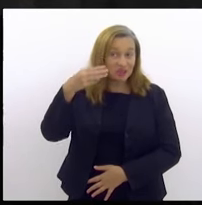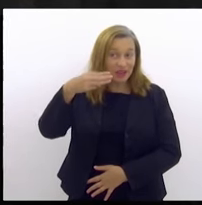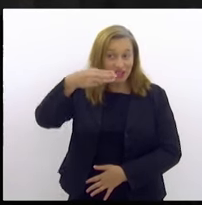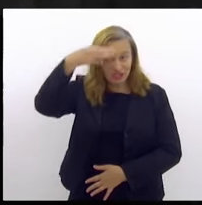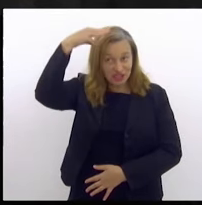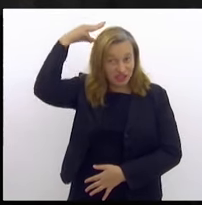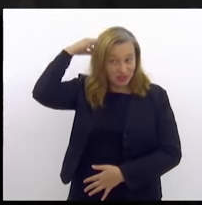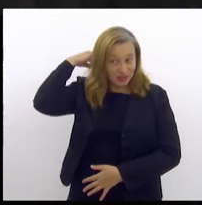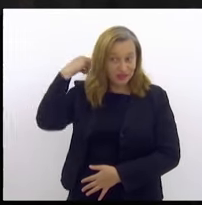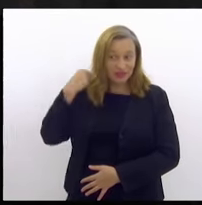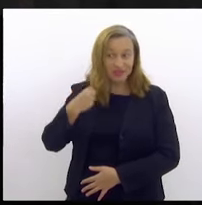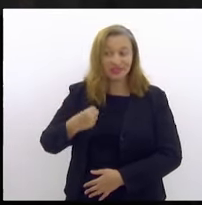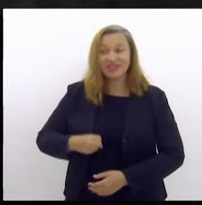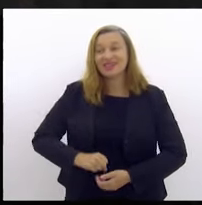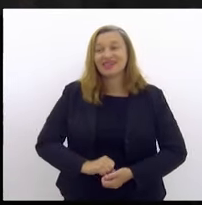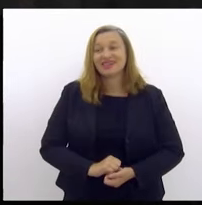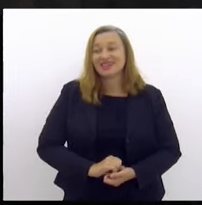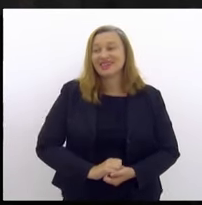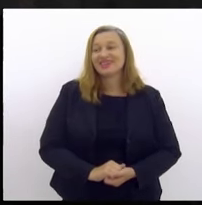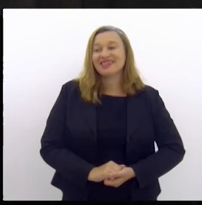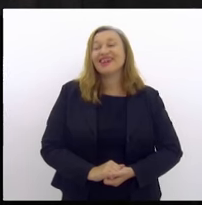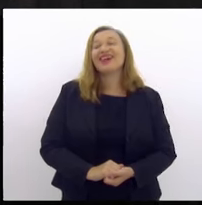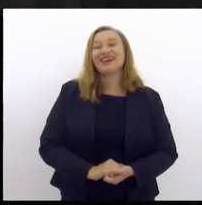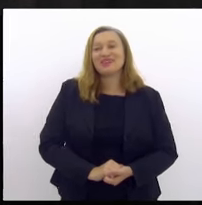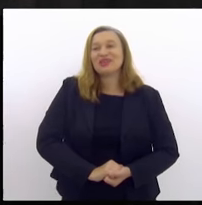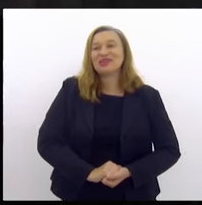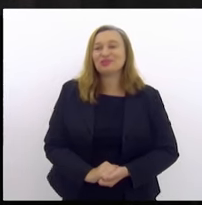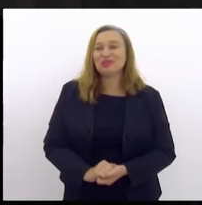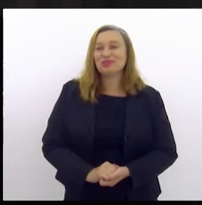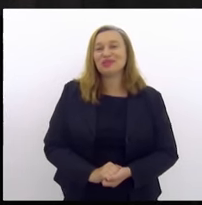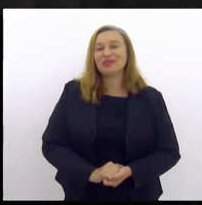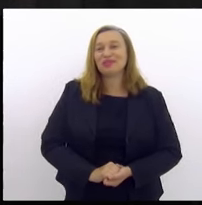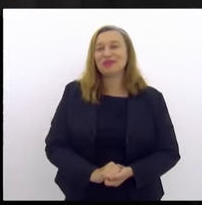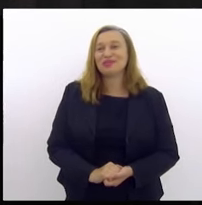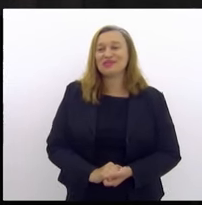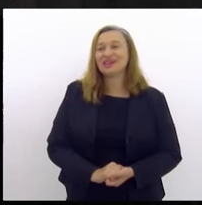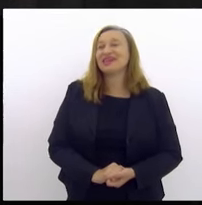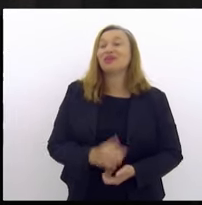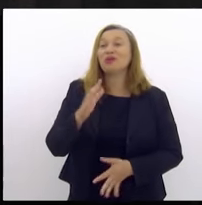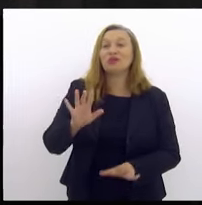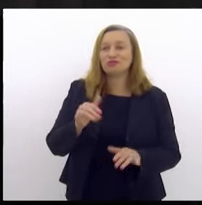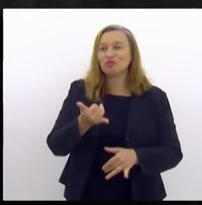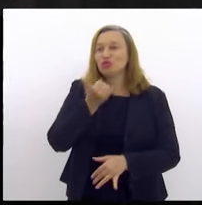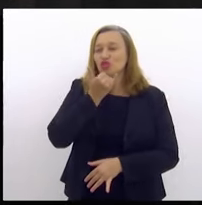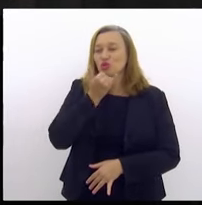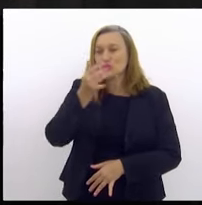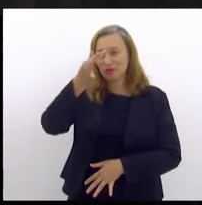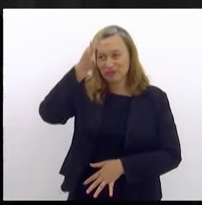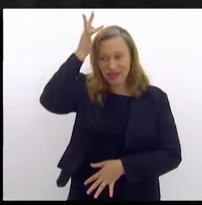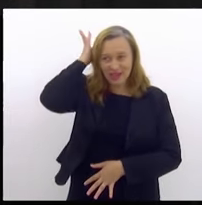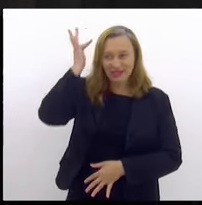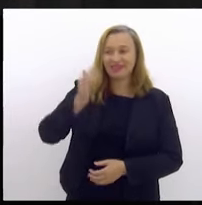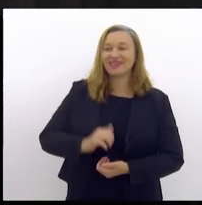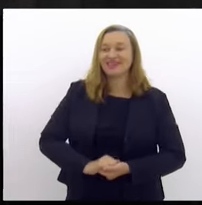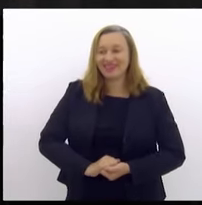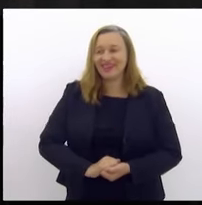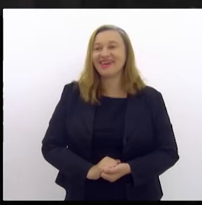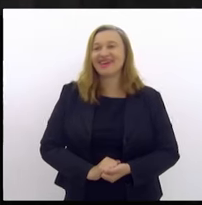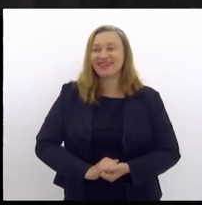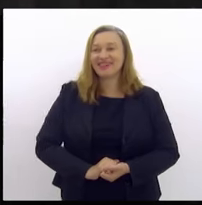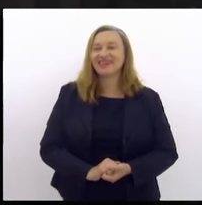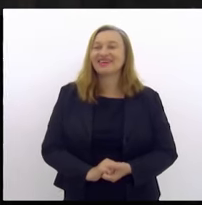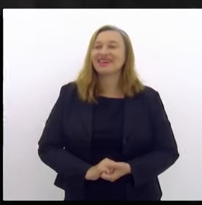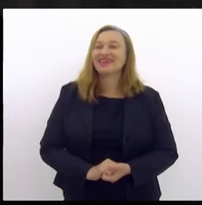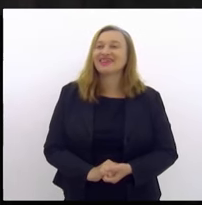político, isto não é uma acusação, senhor presidente. Fred Pacheco fez um voto político, isto não é